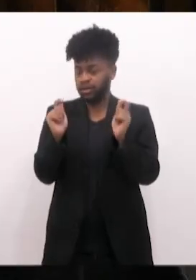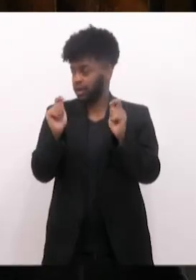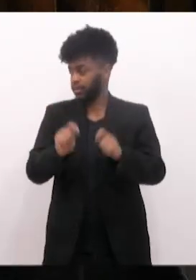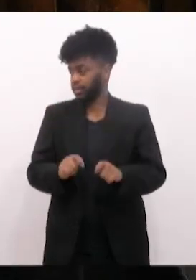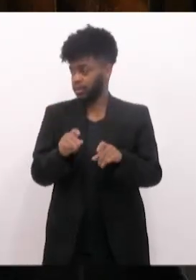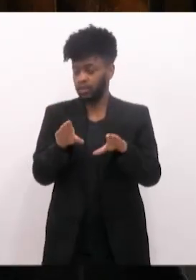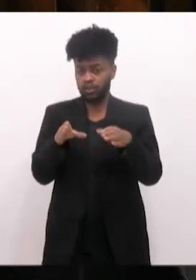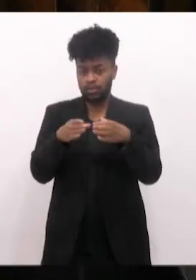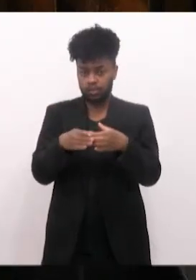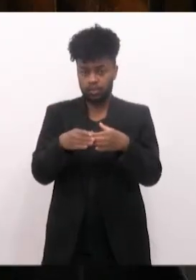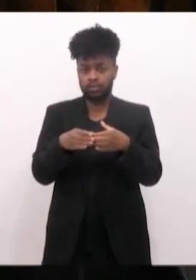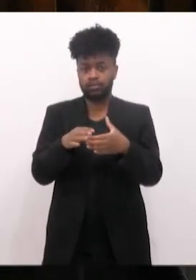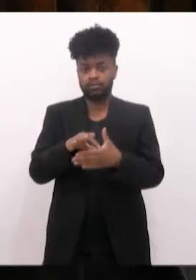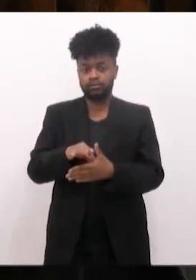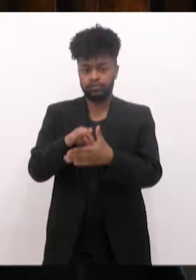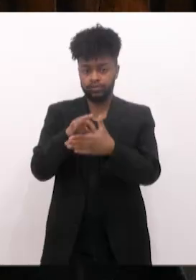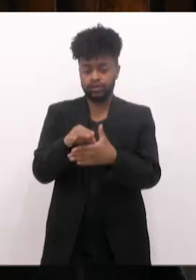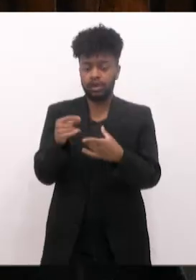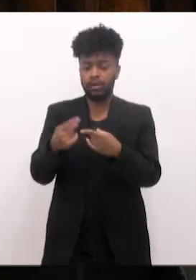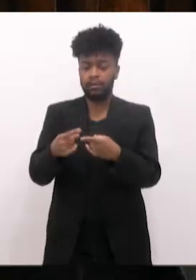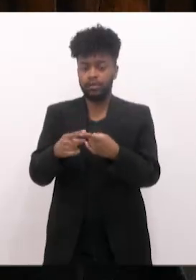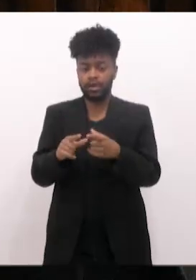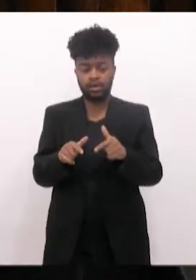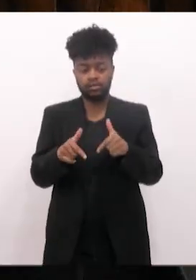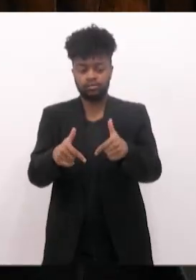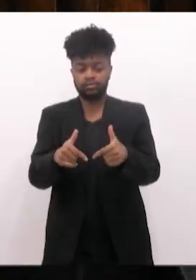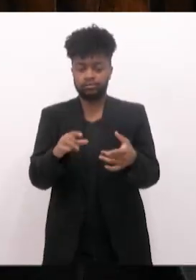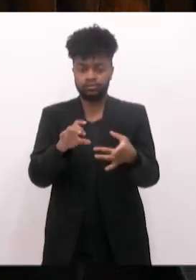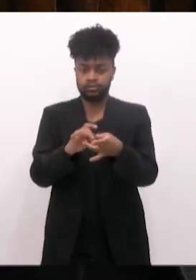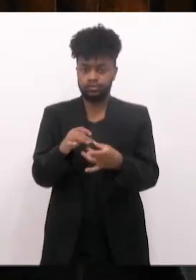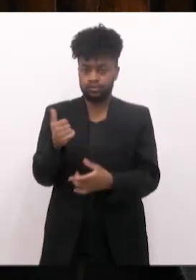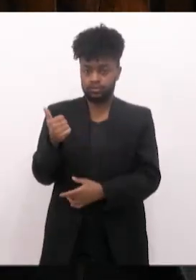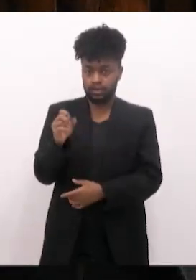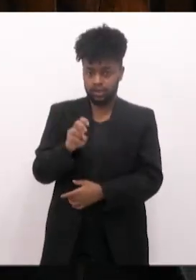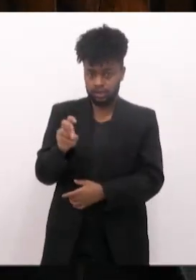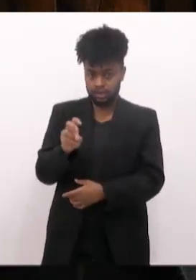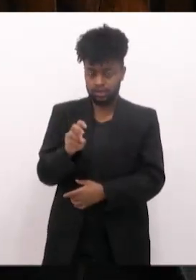desse comandante que está à frente do 15º Batalhão.